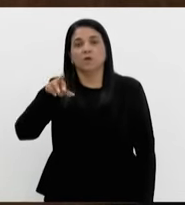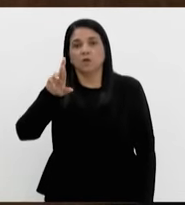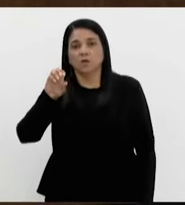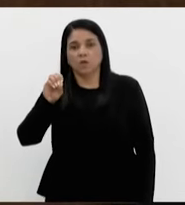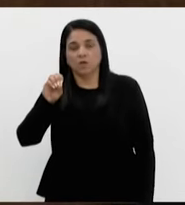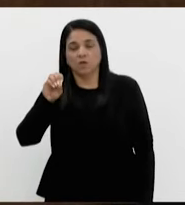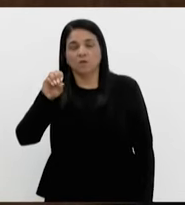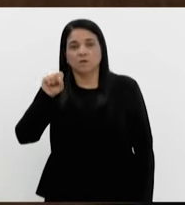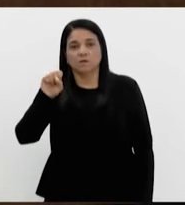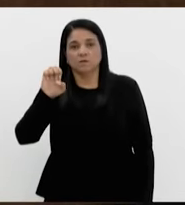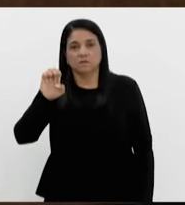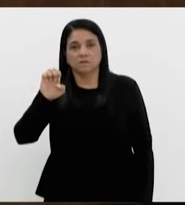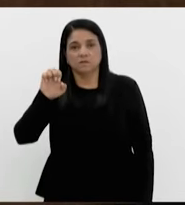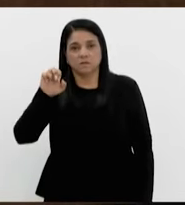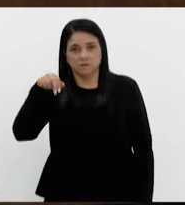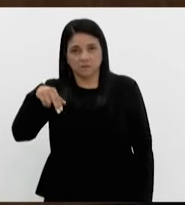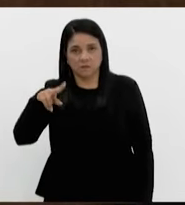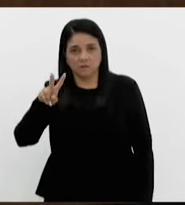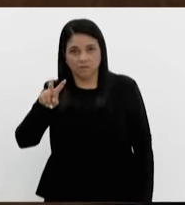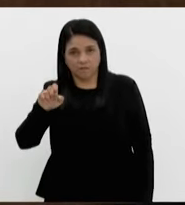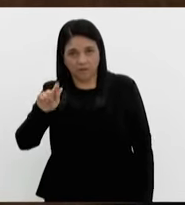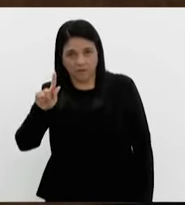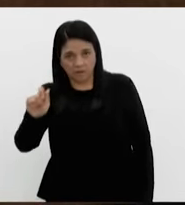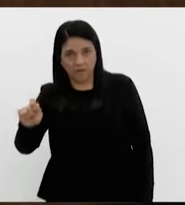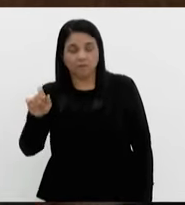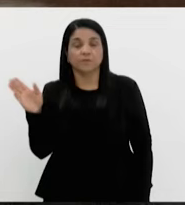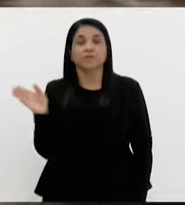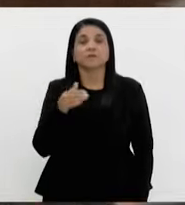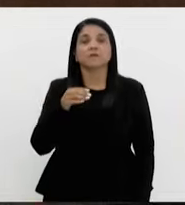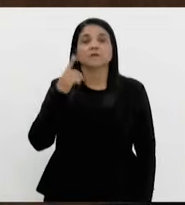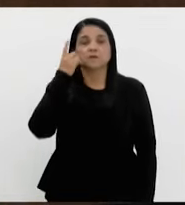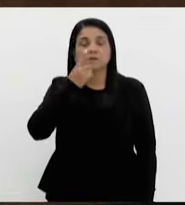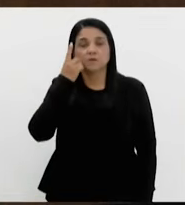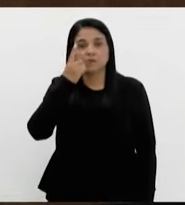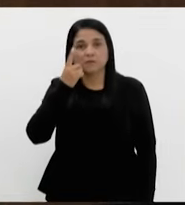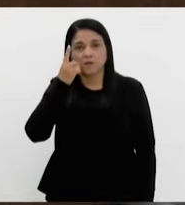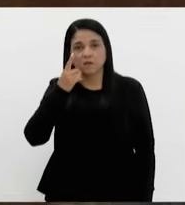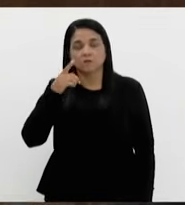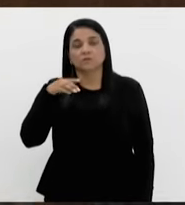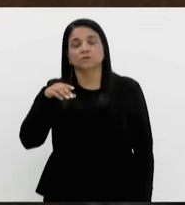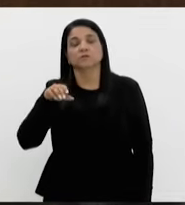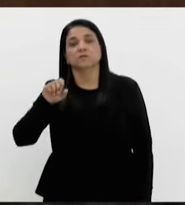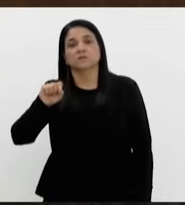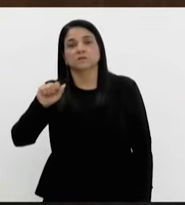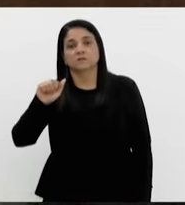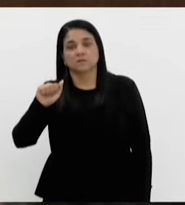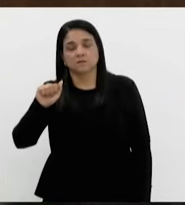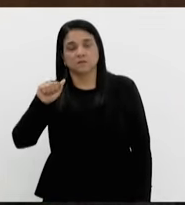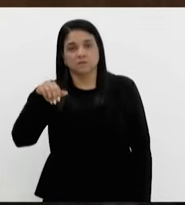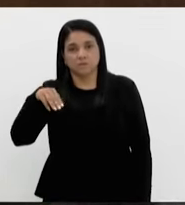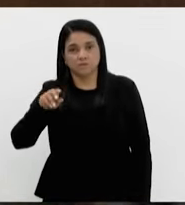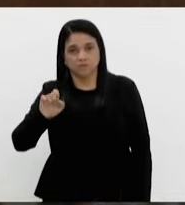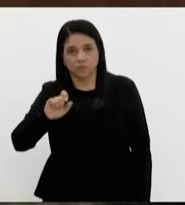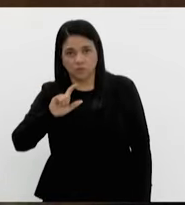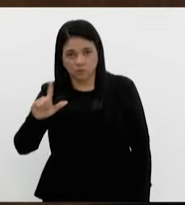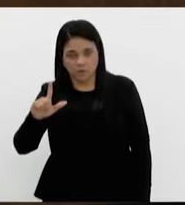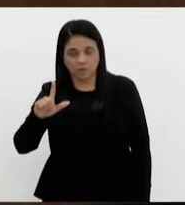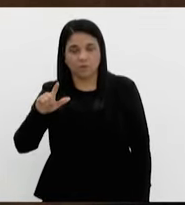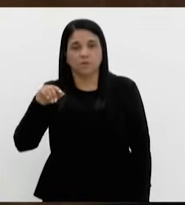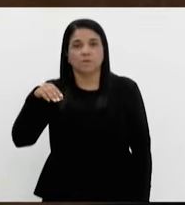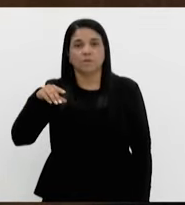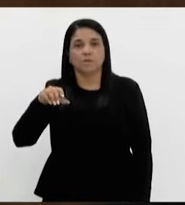eles sejam registrados como coautores desse projeto. E eu quero,